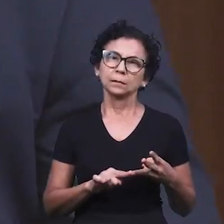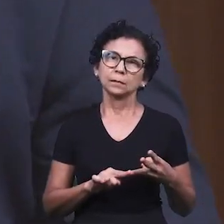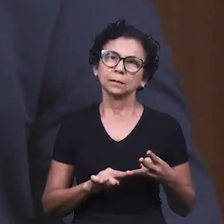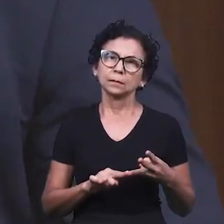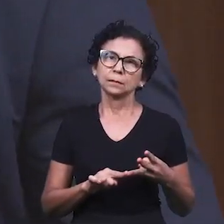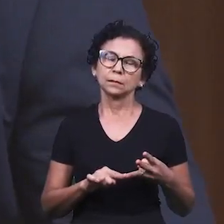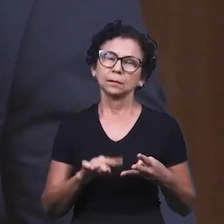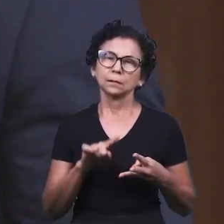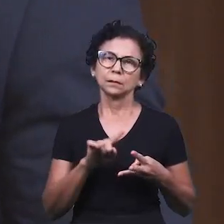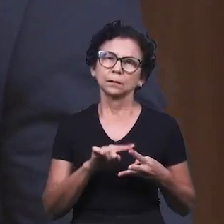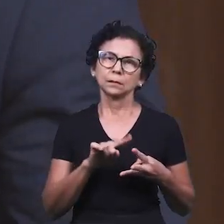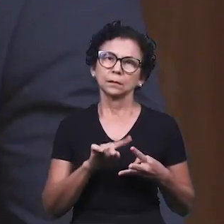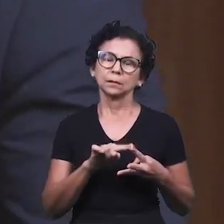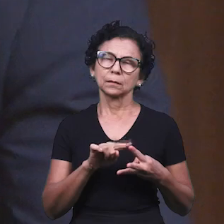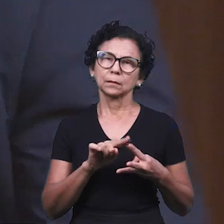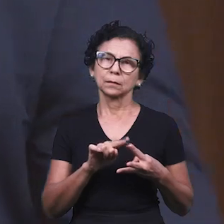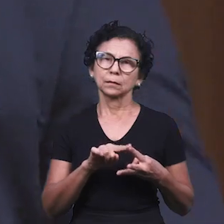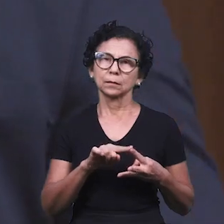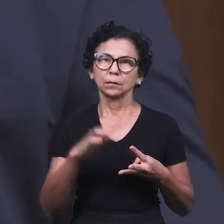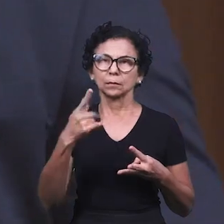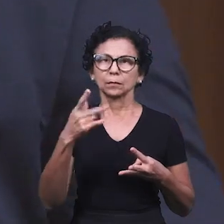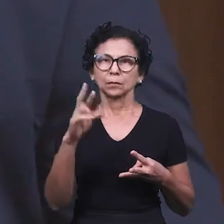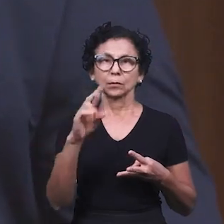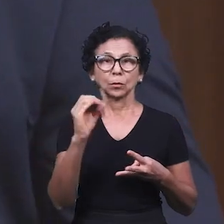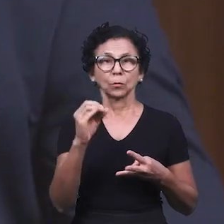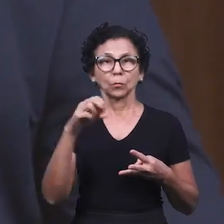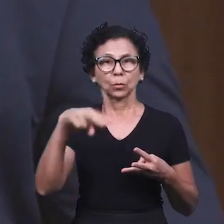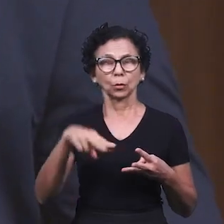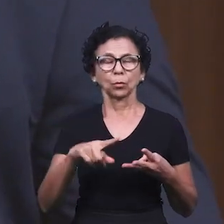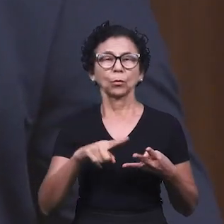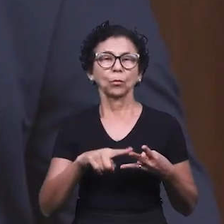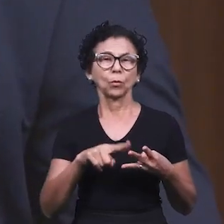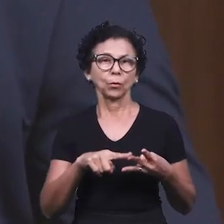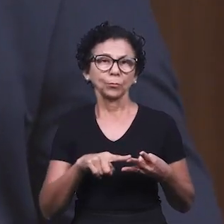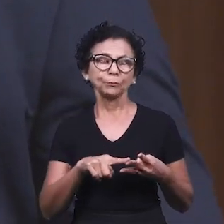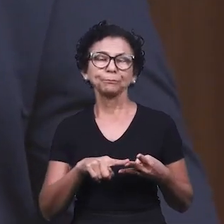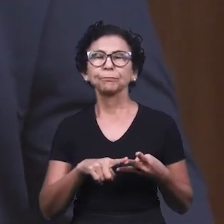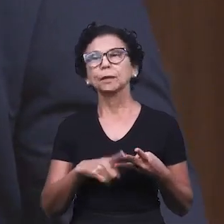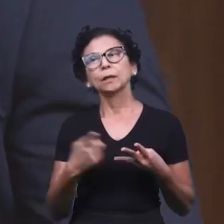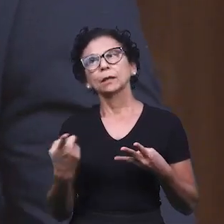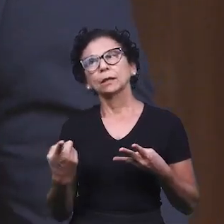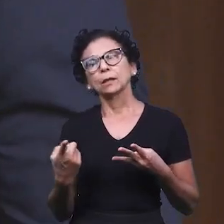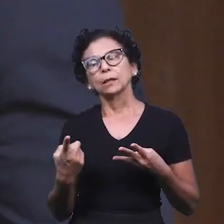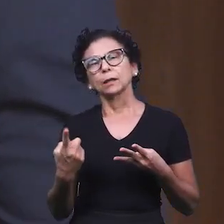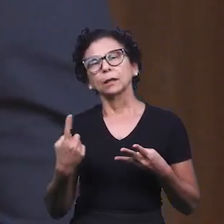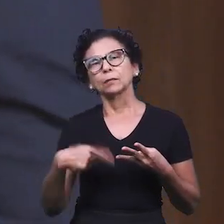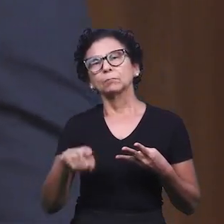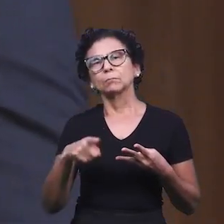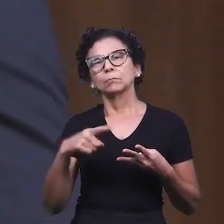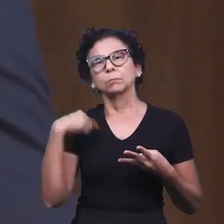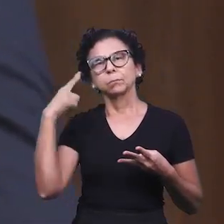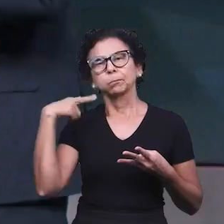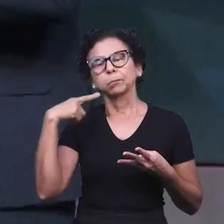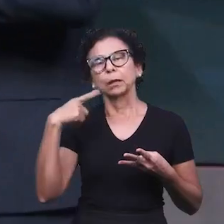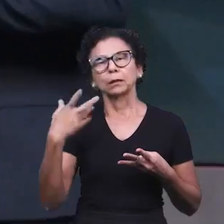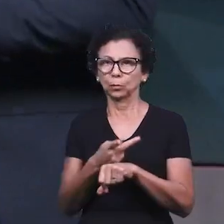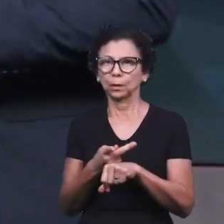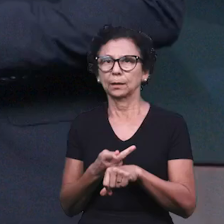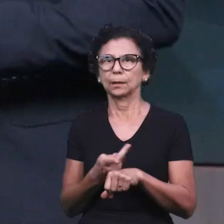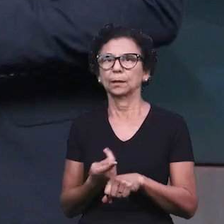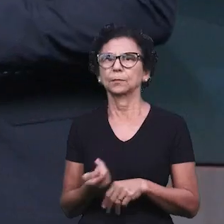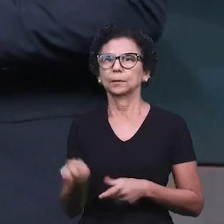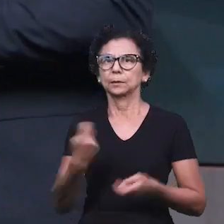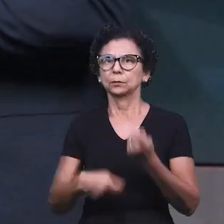de imediato procurar para fazer essa renegociação. É importante dizer que quando